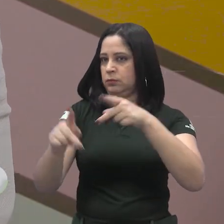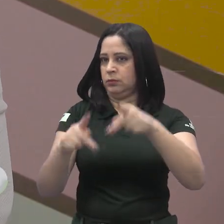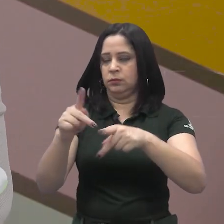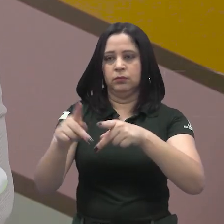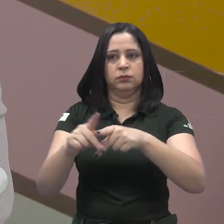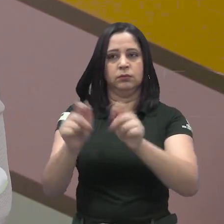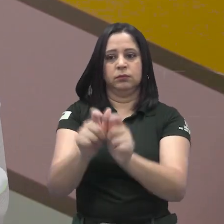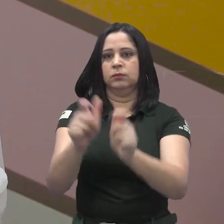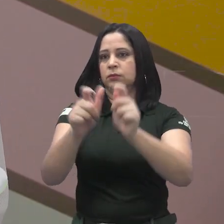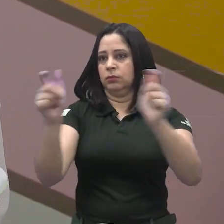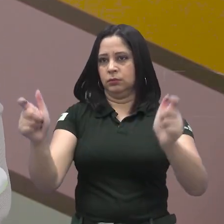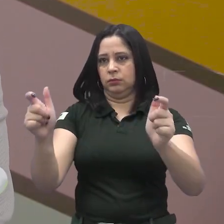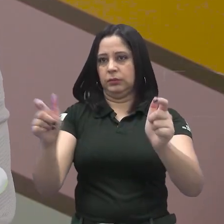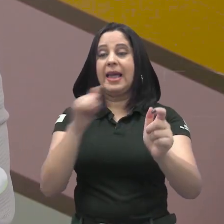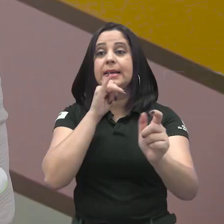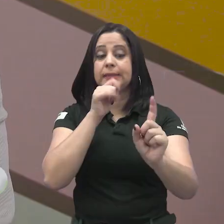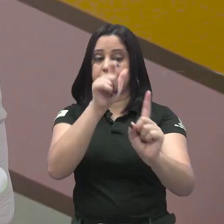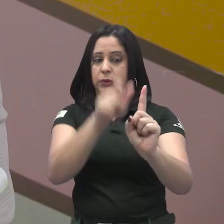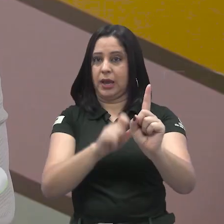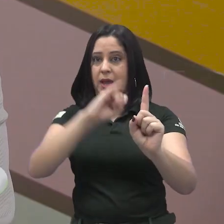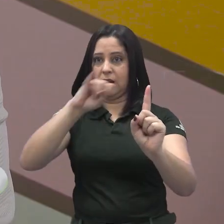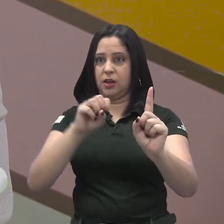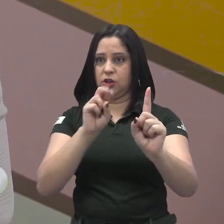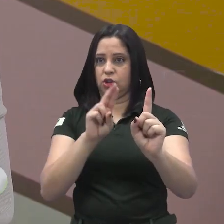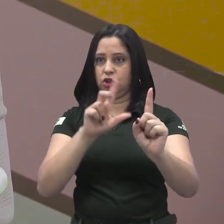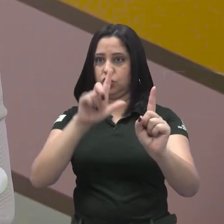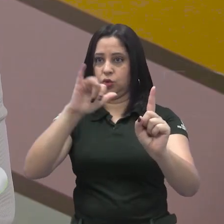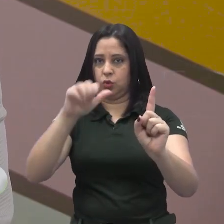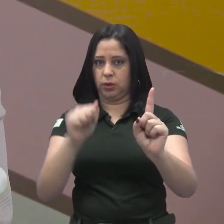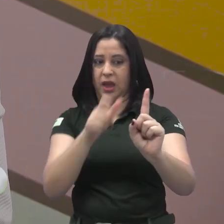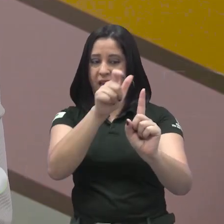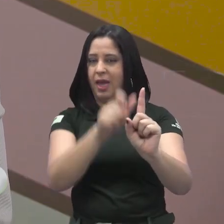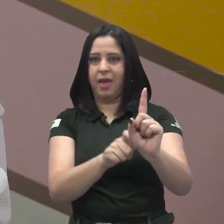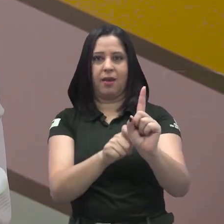quando você pega o caso dela, é clássico, né? A